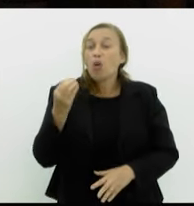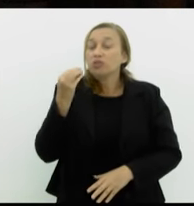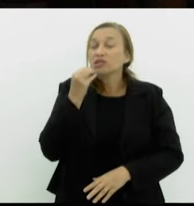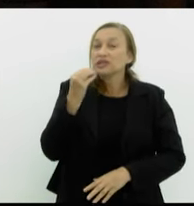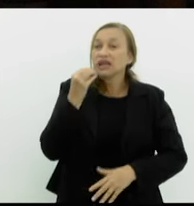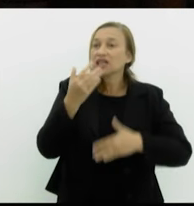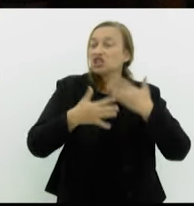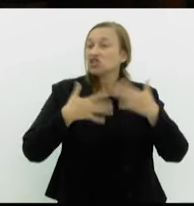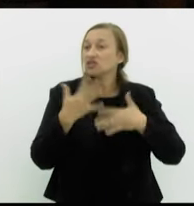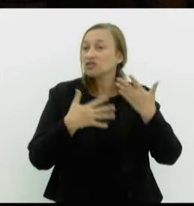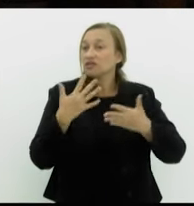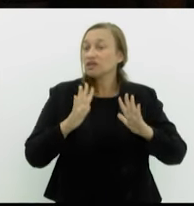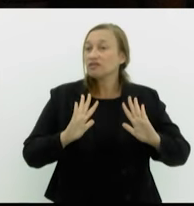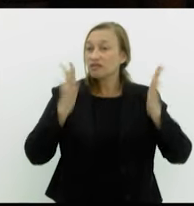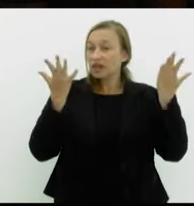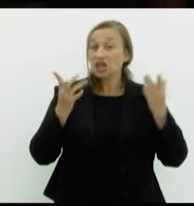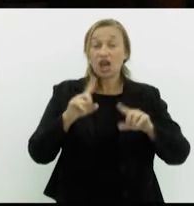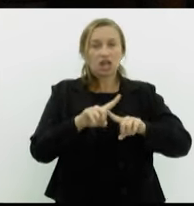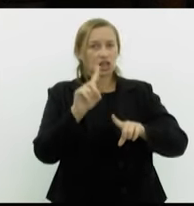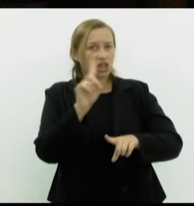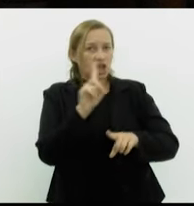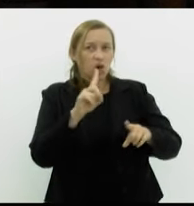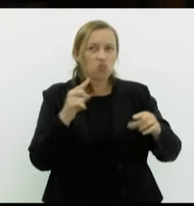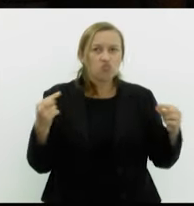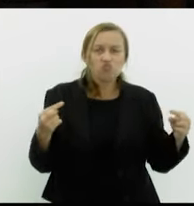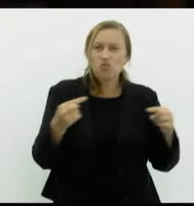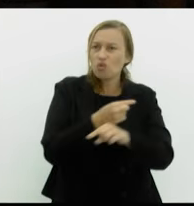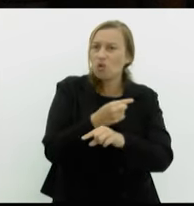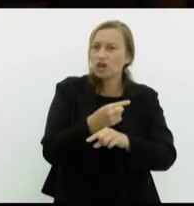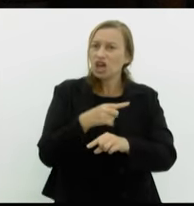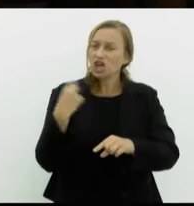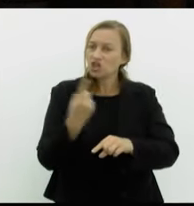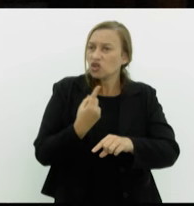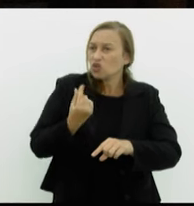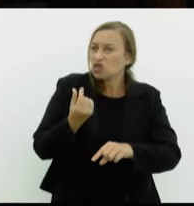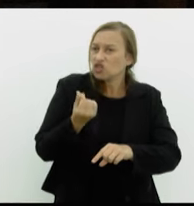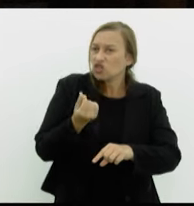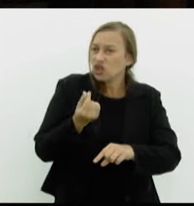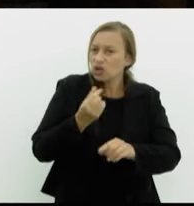entretenimento. Mas o que eu não concordo é nós colocarmos